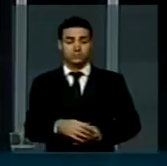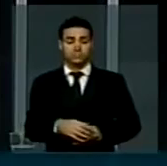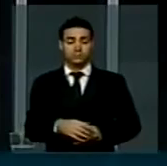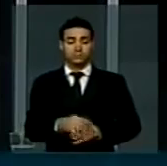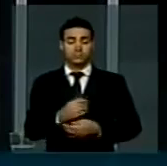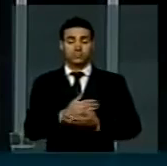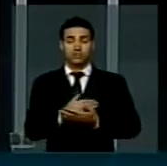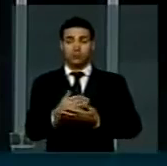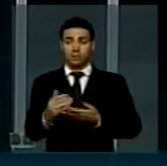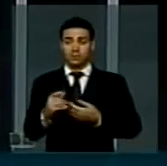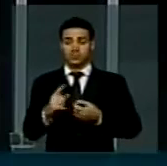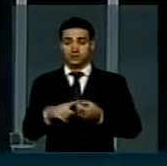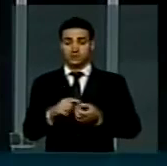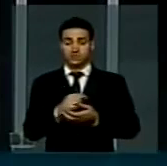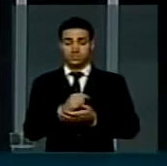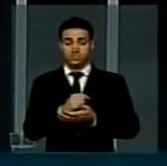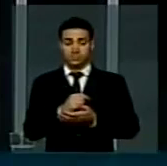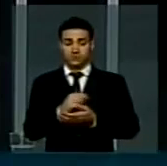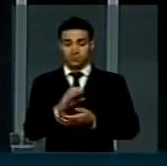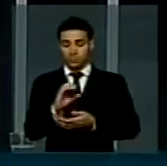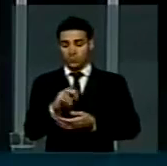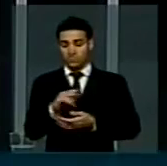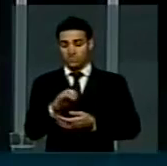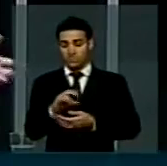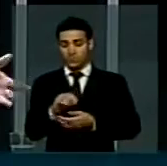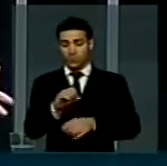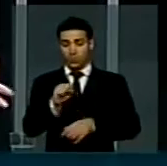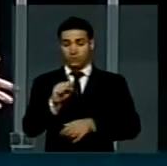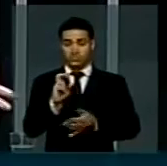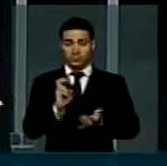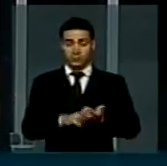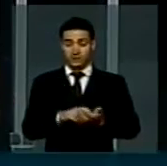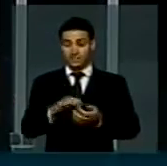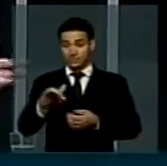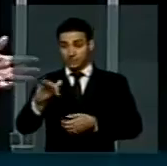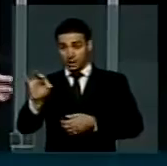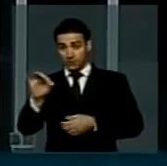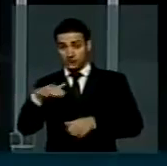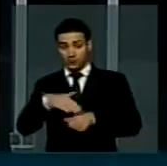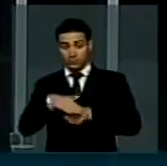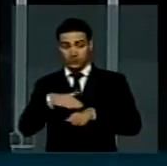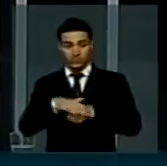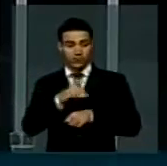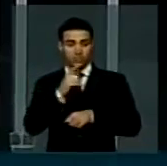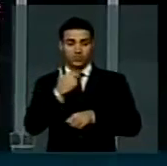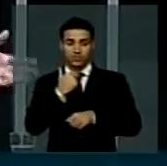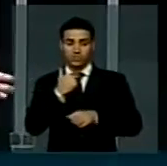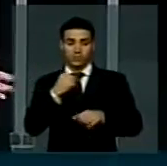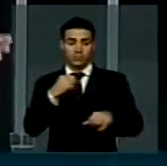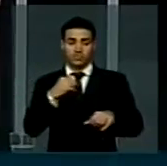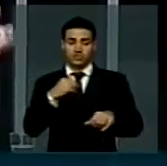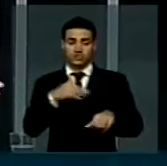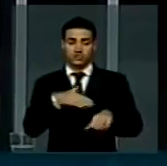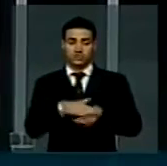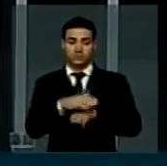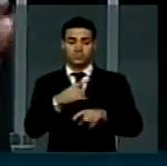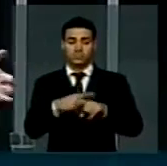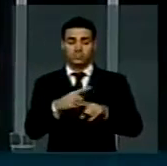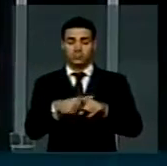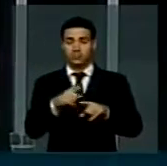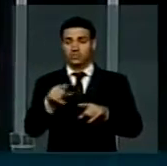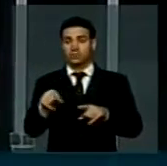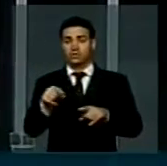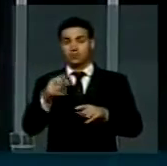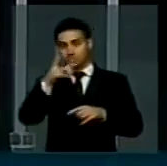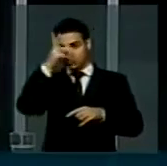digitar um convênio 8 horas da manhã, quando dá 10 horas da manhã ele não pode assiná-lo, porque o município naquela hora caiu no CALC, está